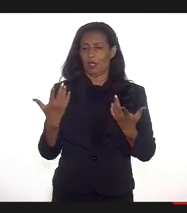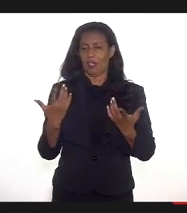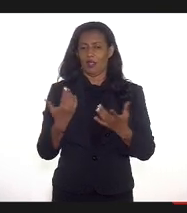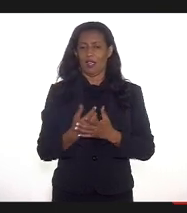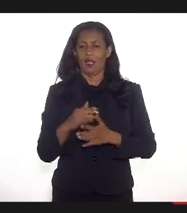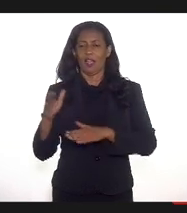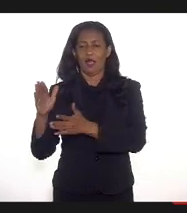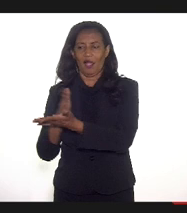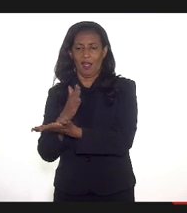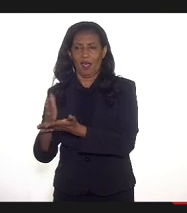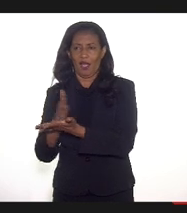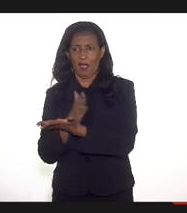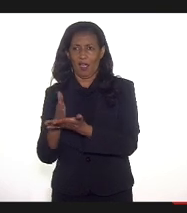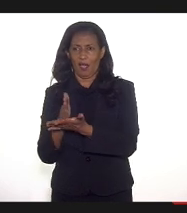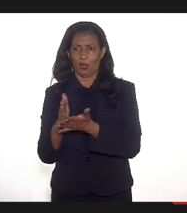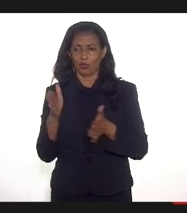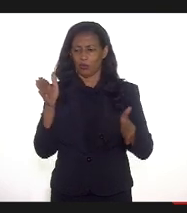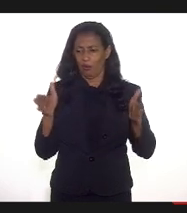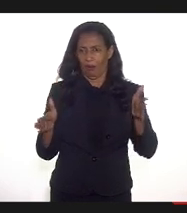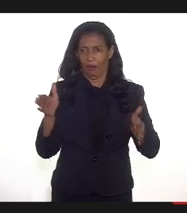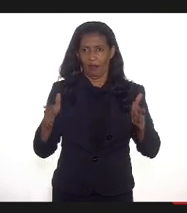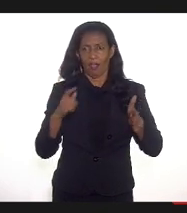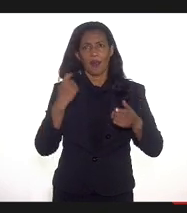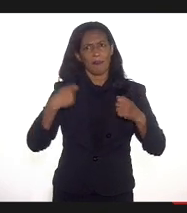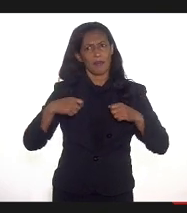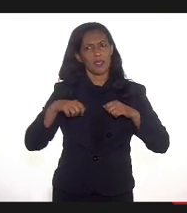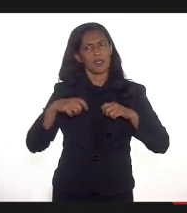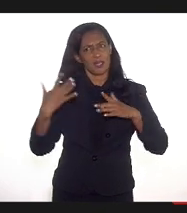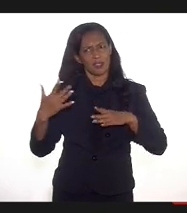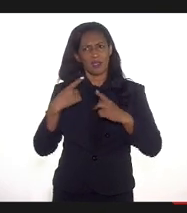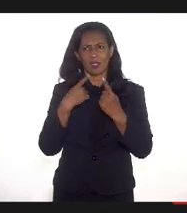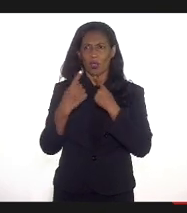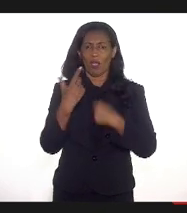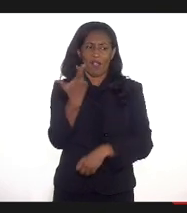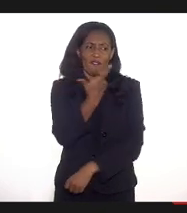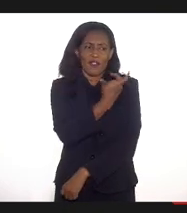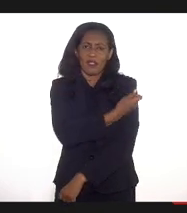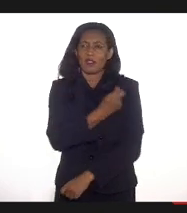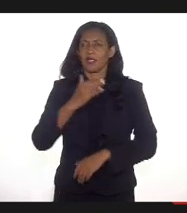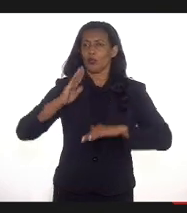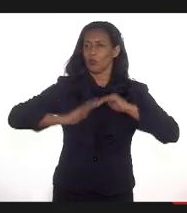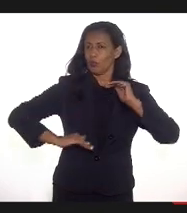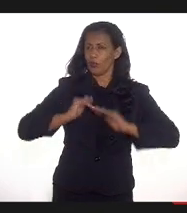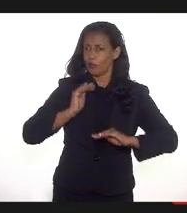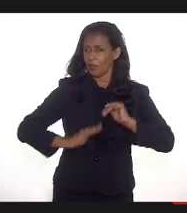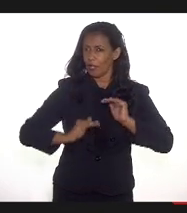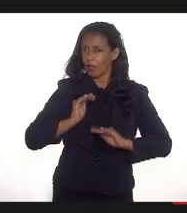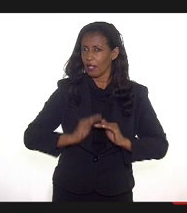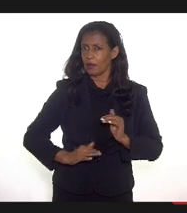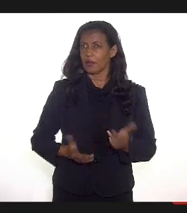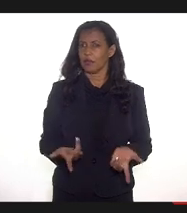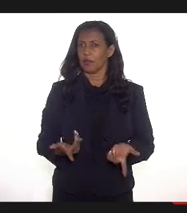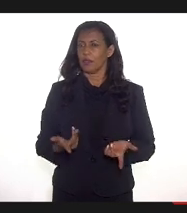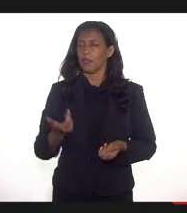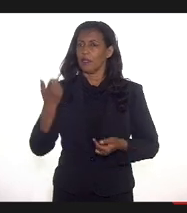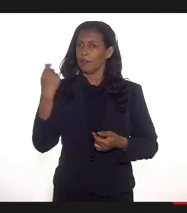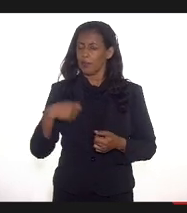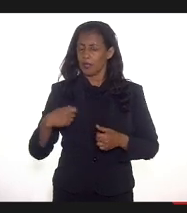alguns parâmetros têm que estar na mesa. A vacinação dos profissionais, né? Tem que estar na mesa. Tem que estar na